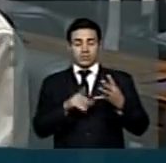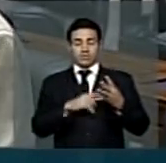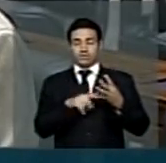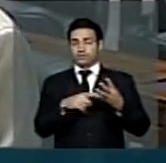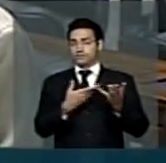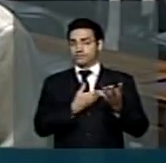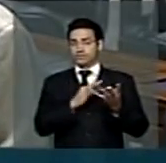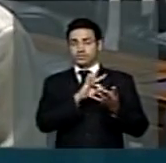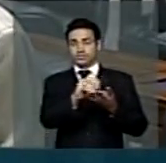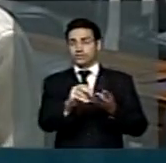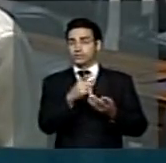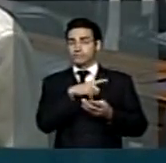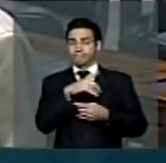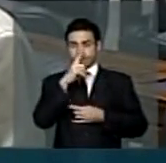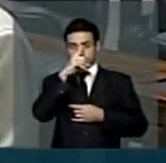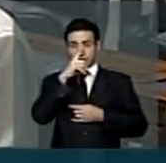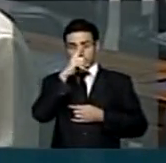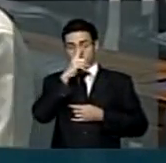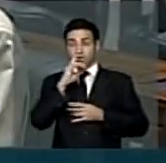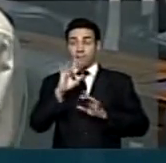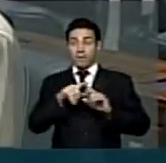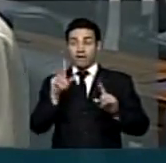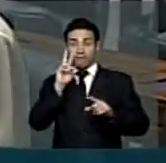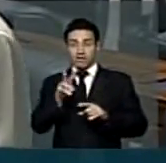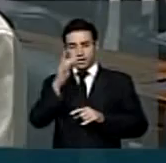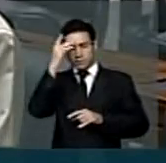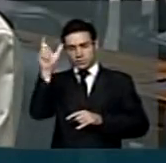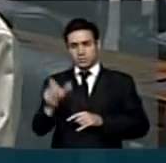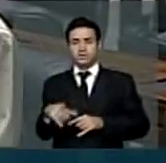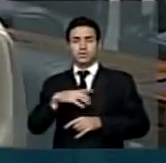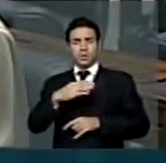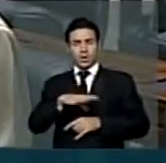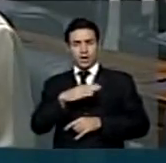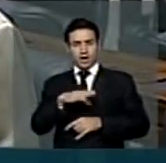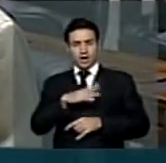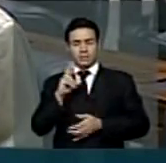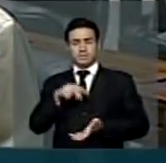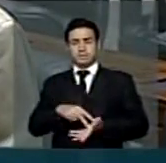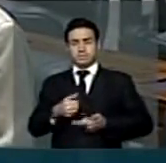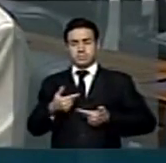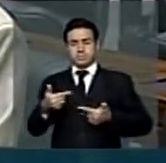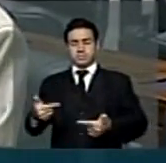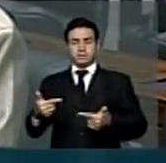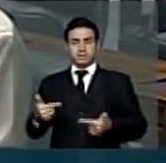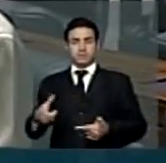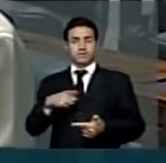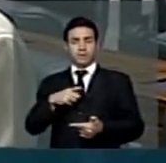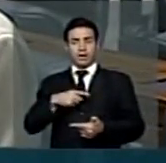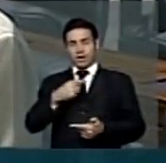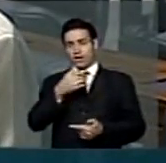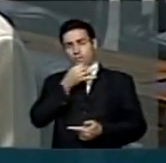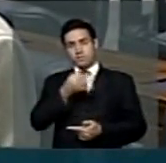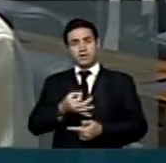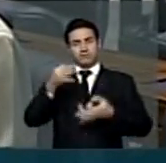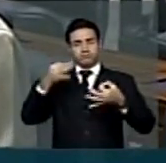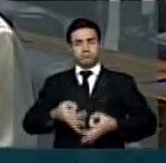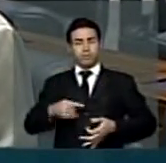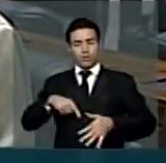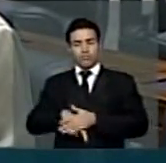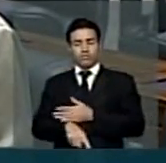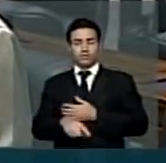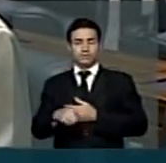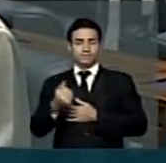os seus companheiros. E quando nós vemos uma pessoa com coragem, com determinação, com convicções